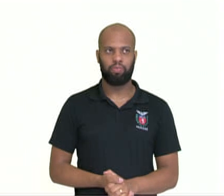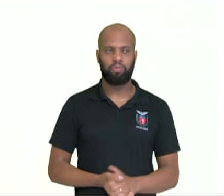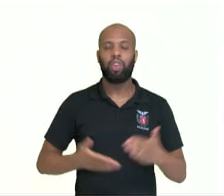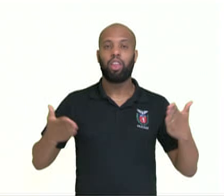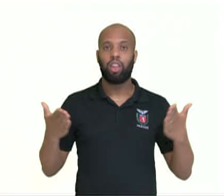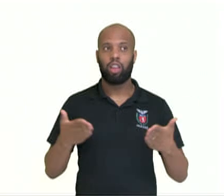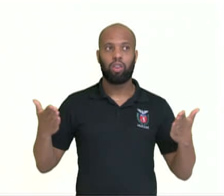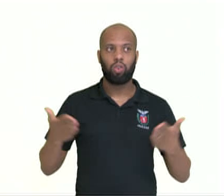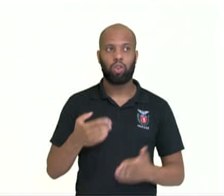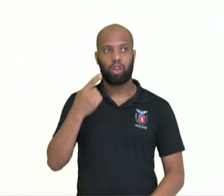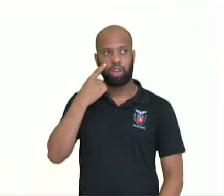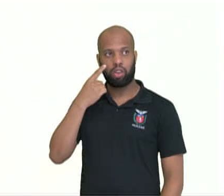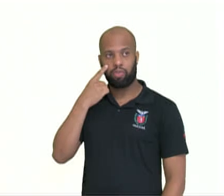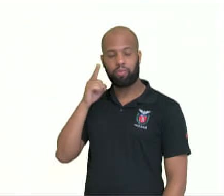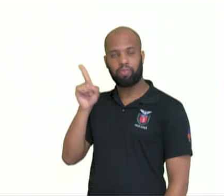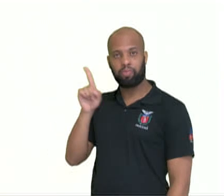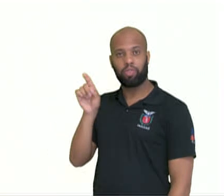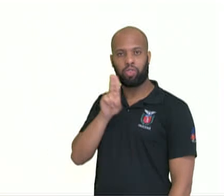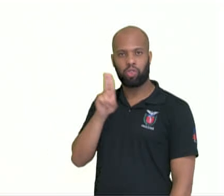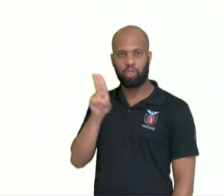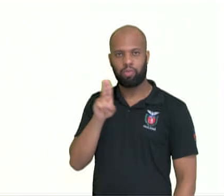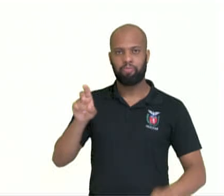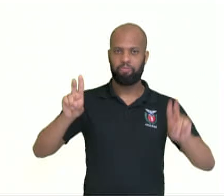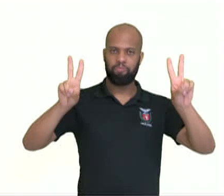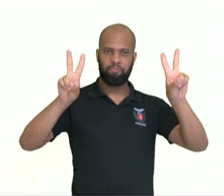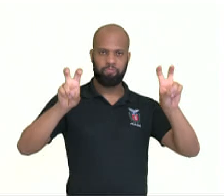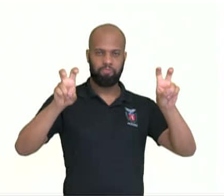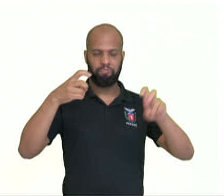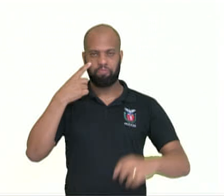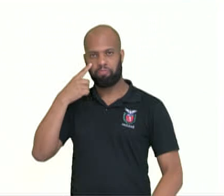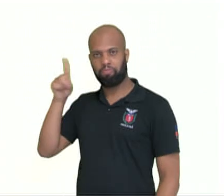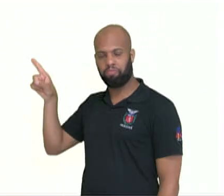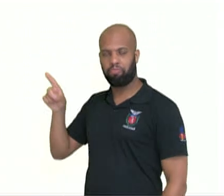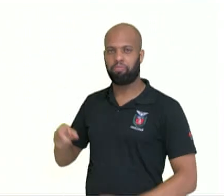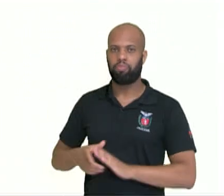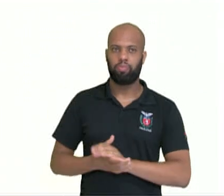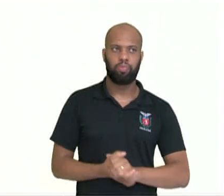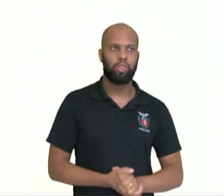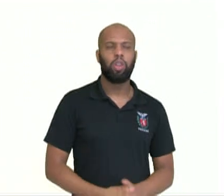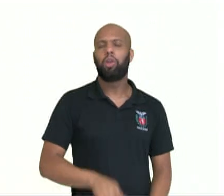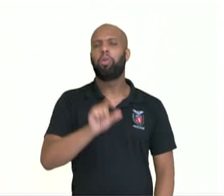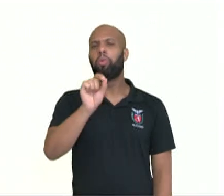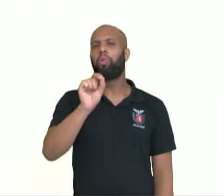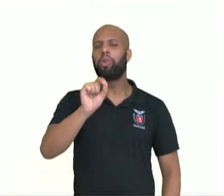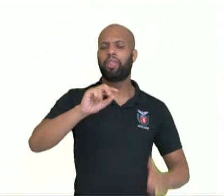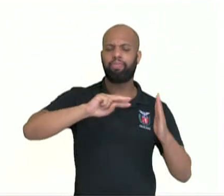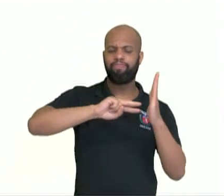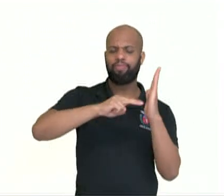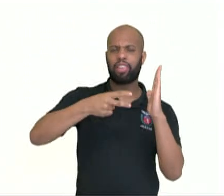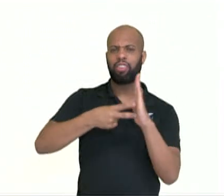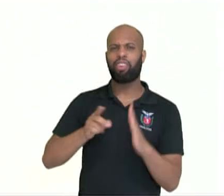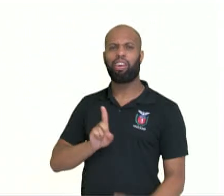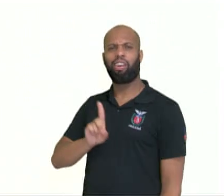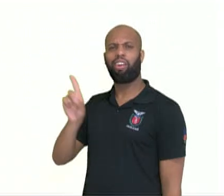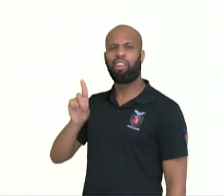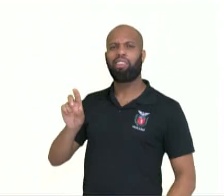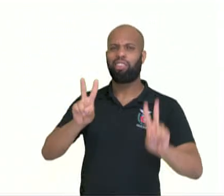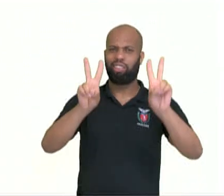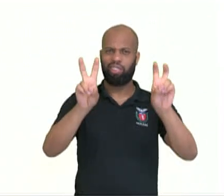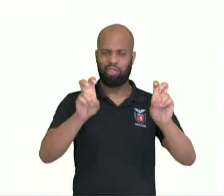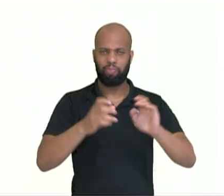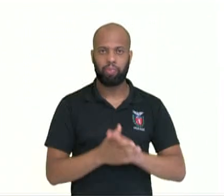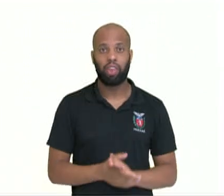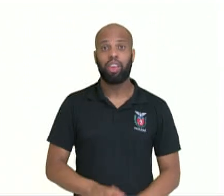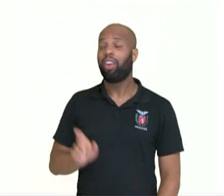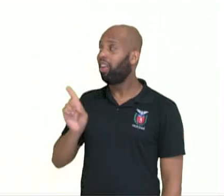vamos falar de um carinha agora chamado eletroscópio, né? O que é um eletroscópio? O